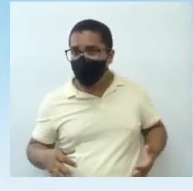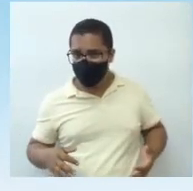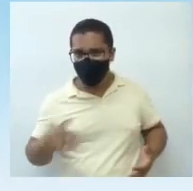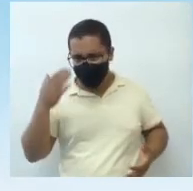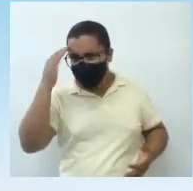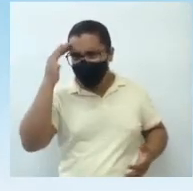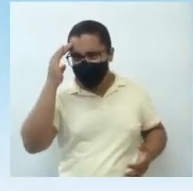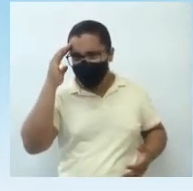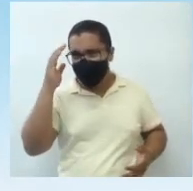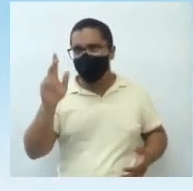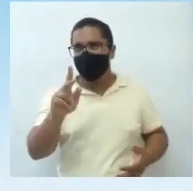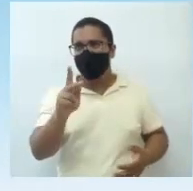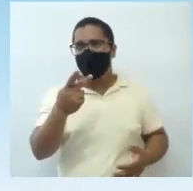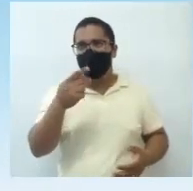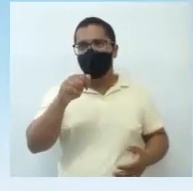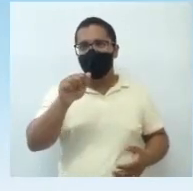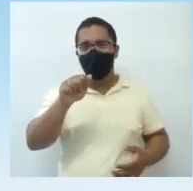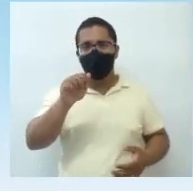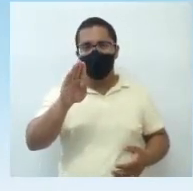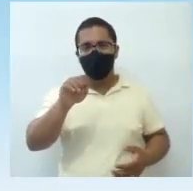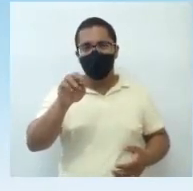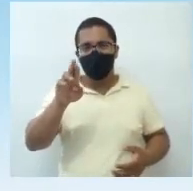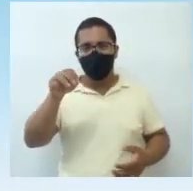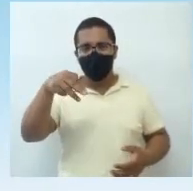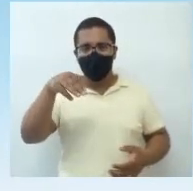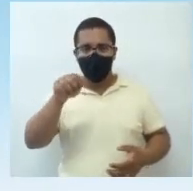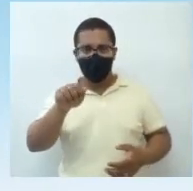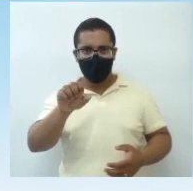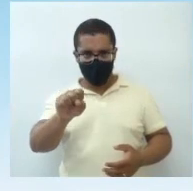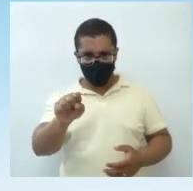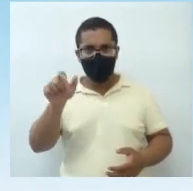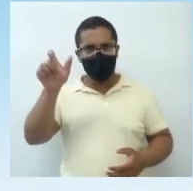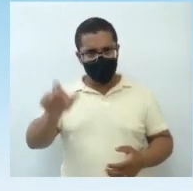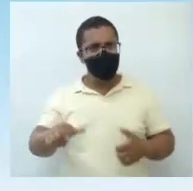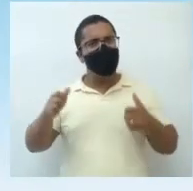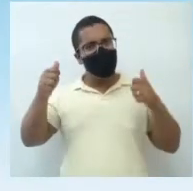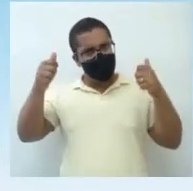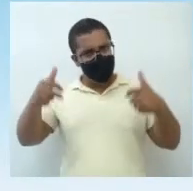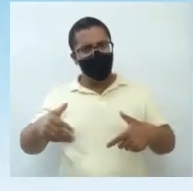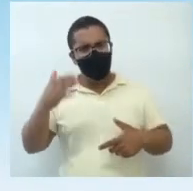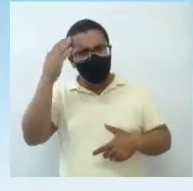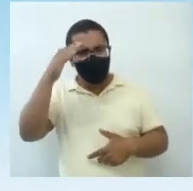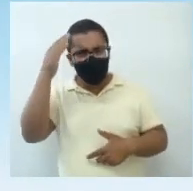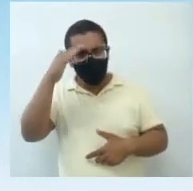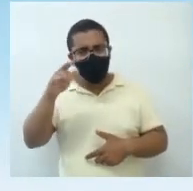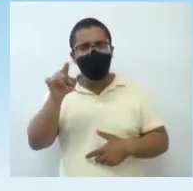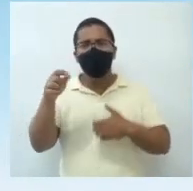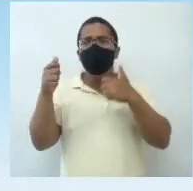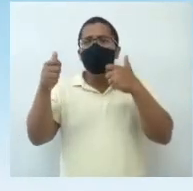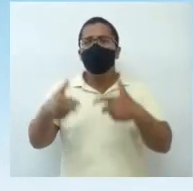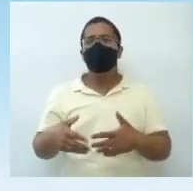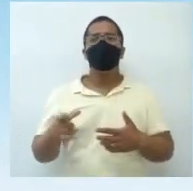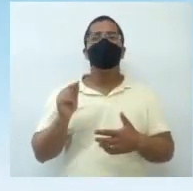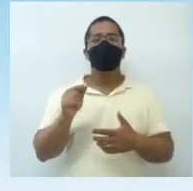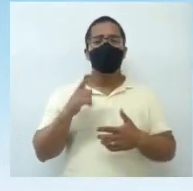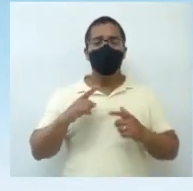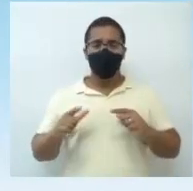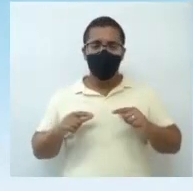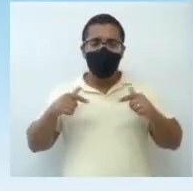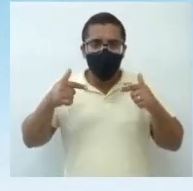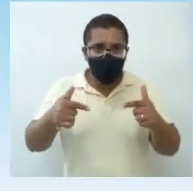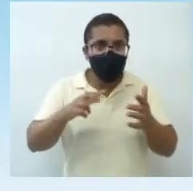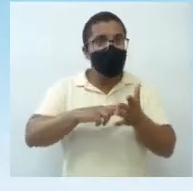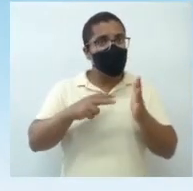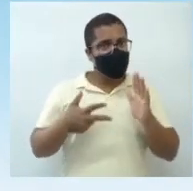amigo do nosso amigo pelas tabernas o que é que ele queria dizer com esse chamado agir